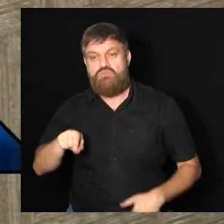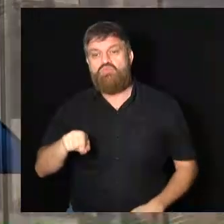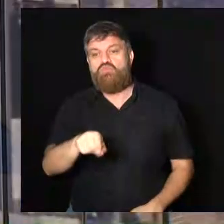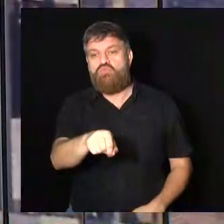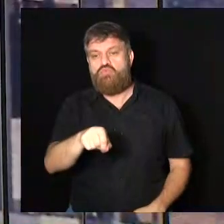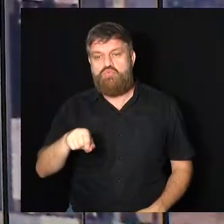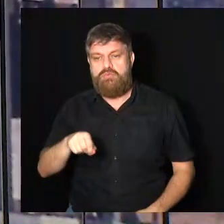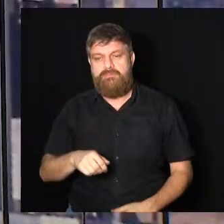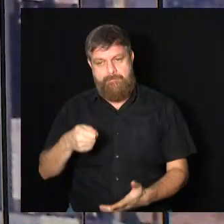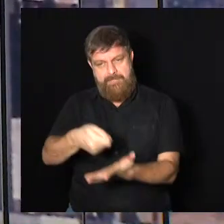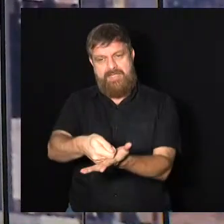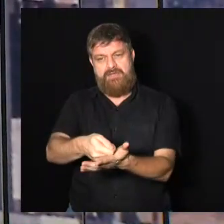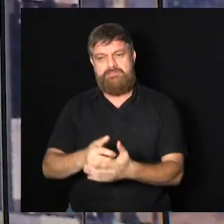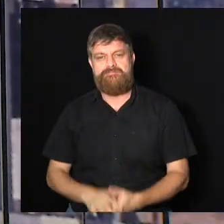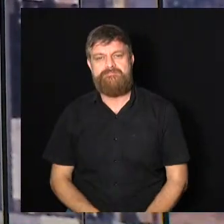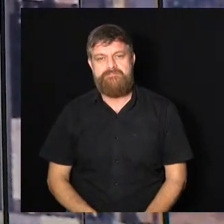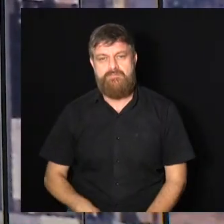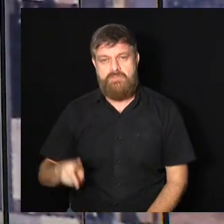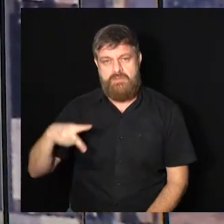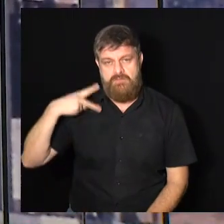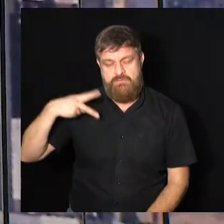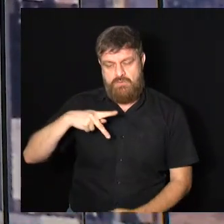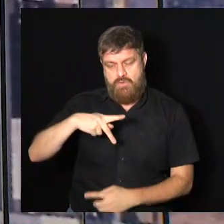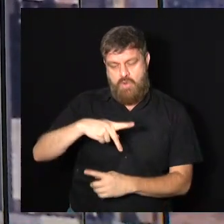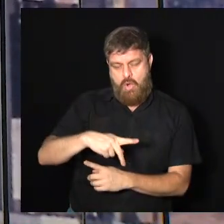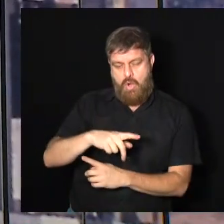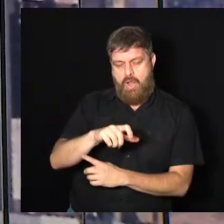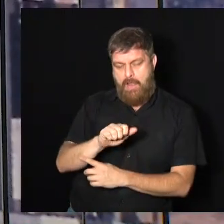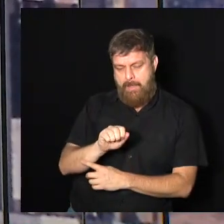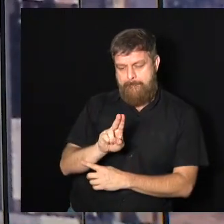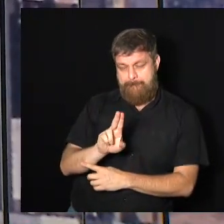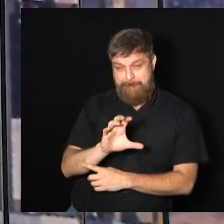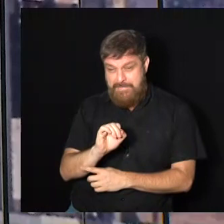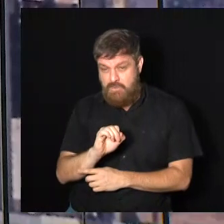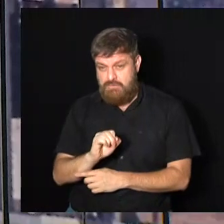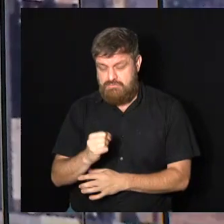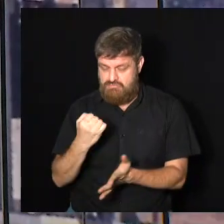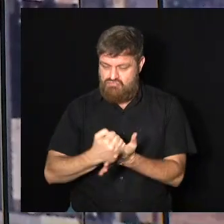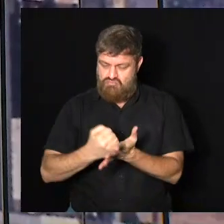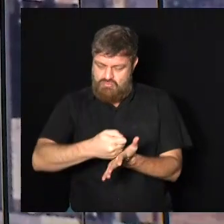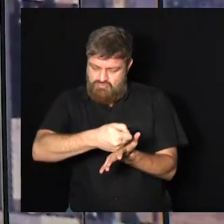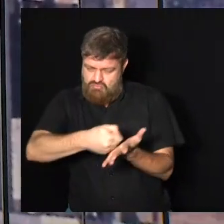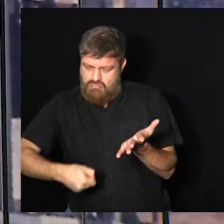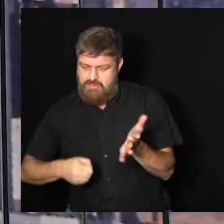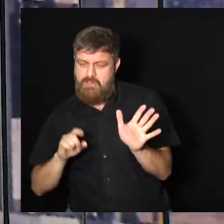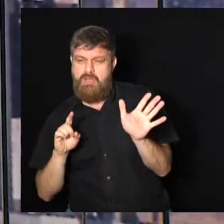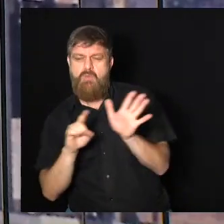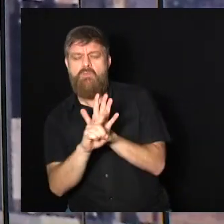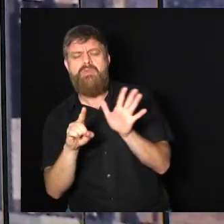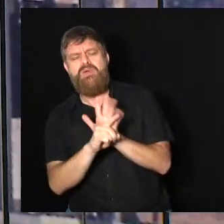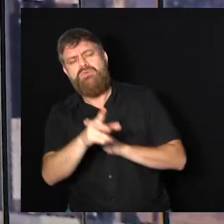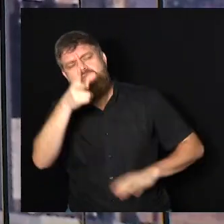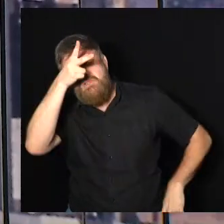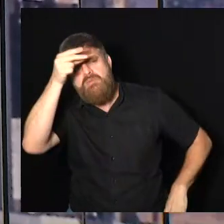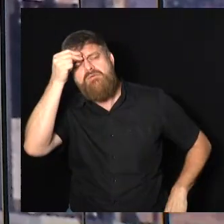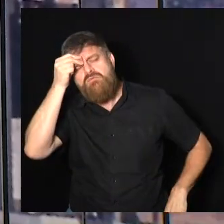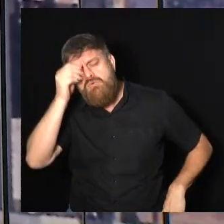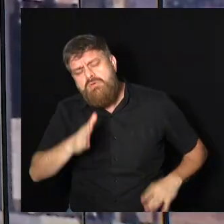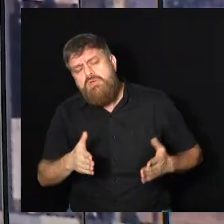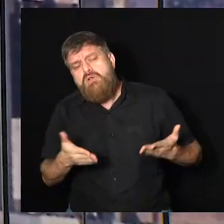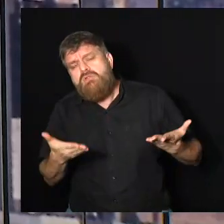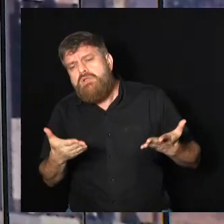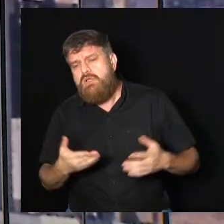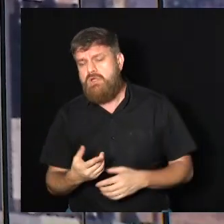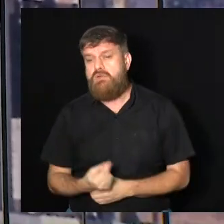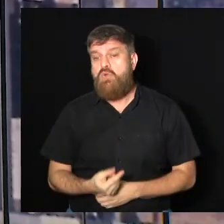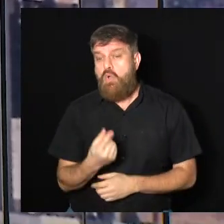passagem. O vereador Paulo Galtério protocolou um requerimento pedindo informações à Prefeitura sobre o